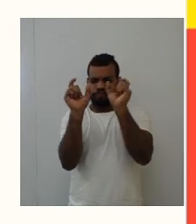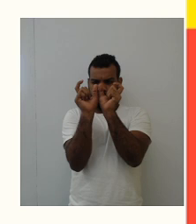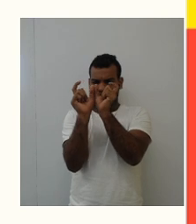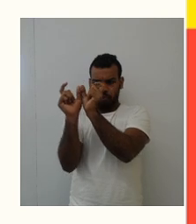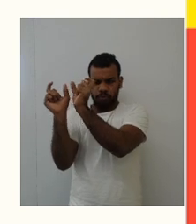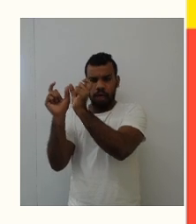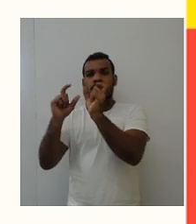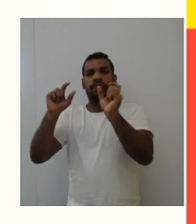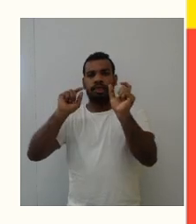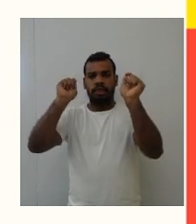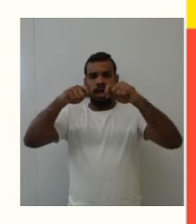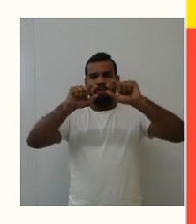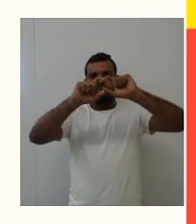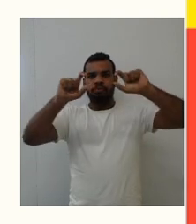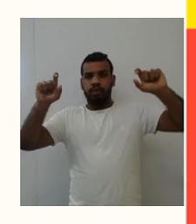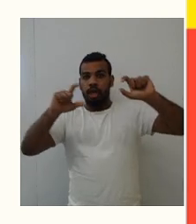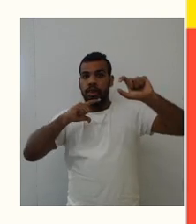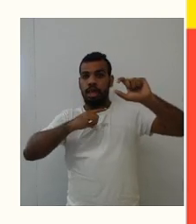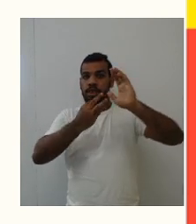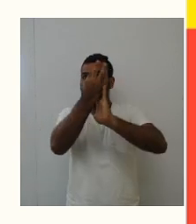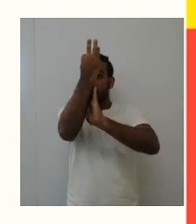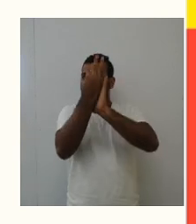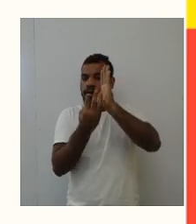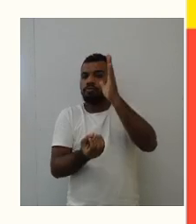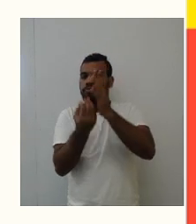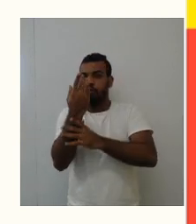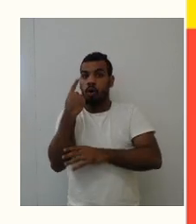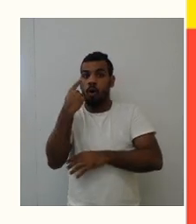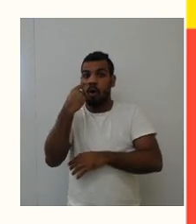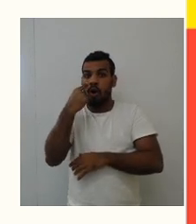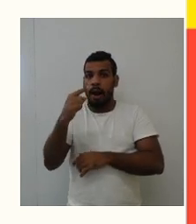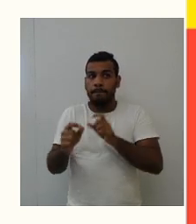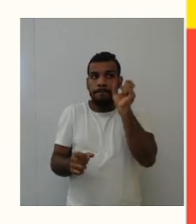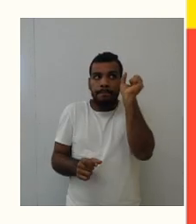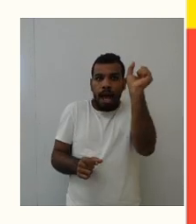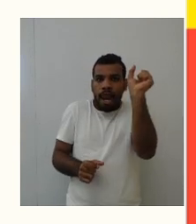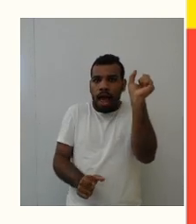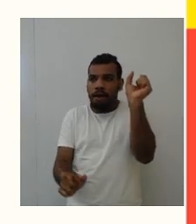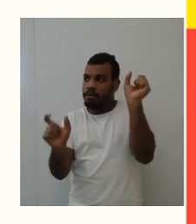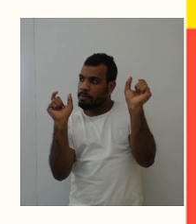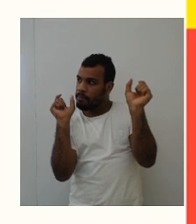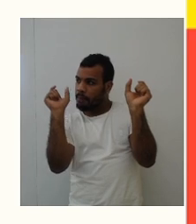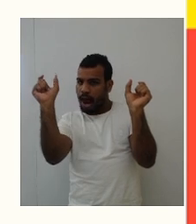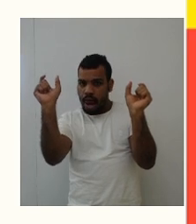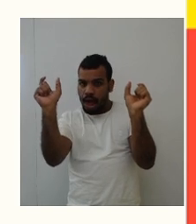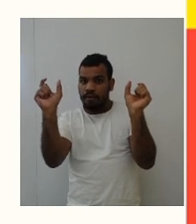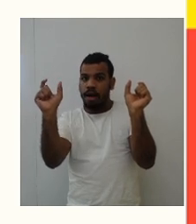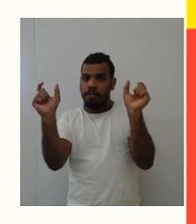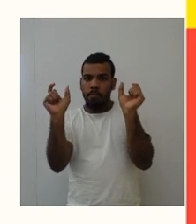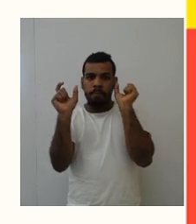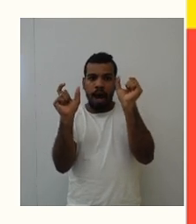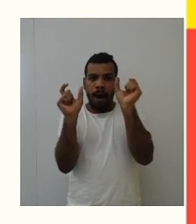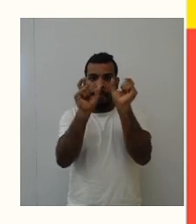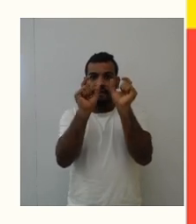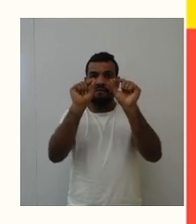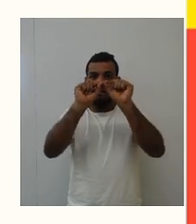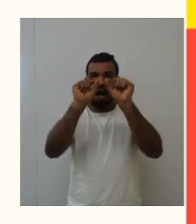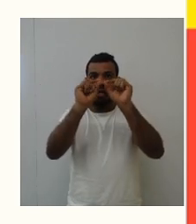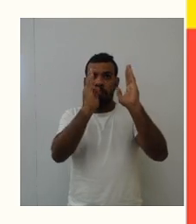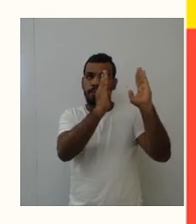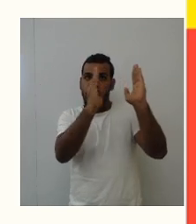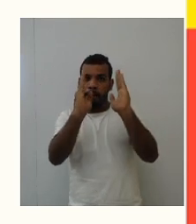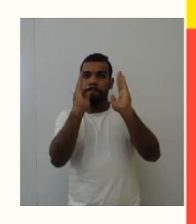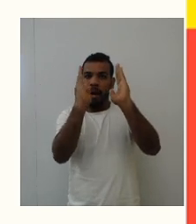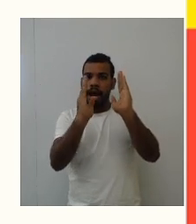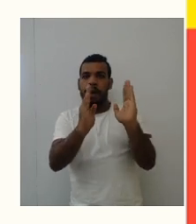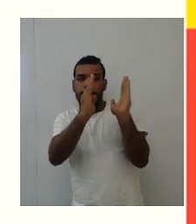constitui textos. Olha o conceito, articulação de palavras, não é? Forma períodos